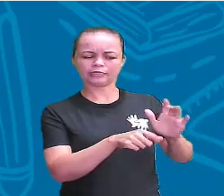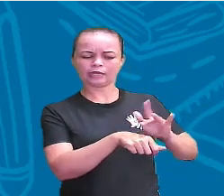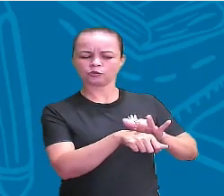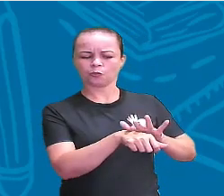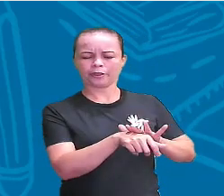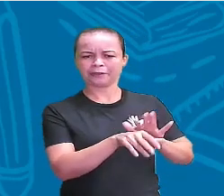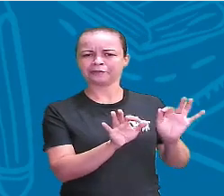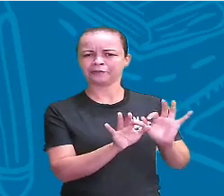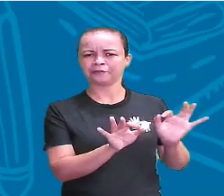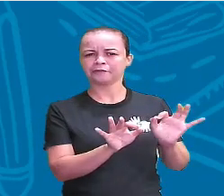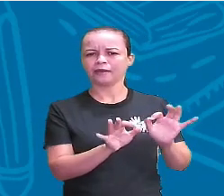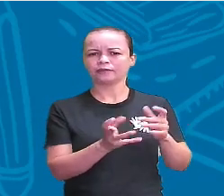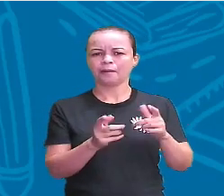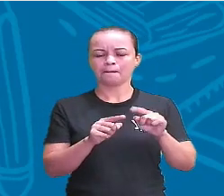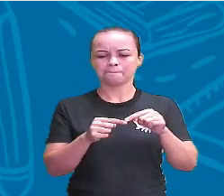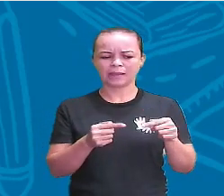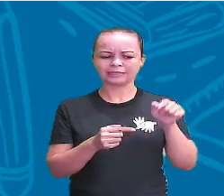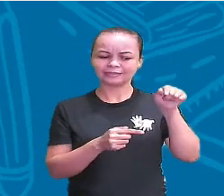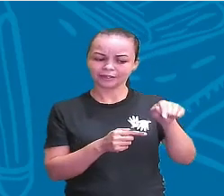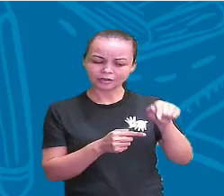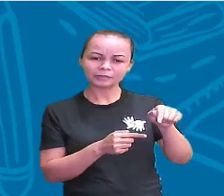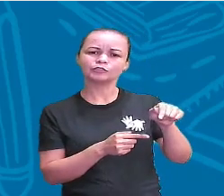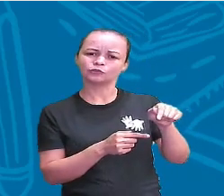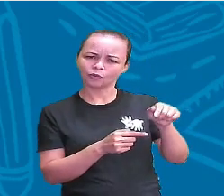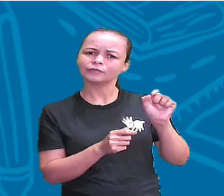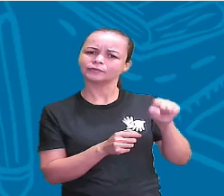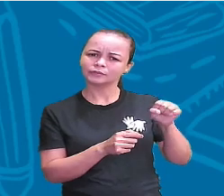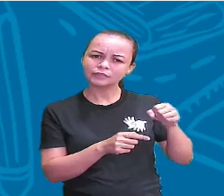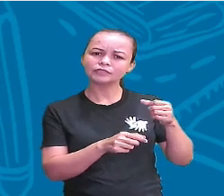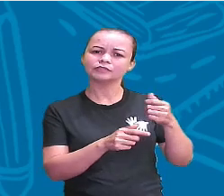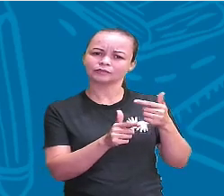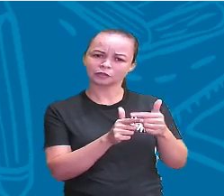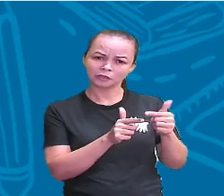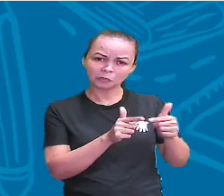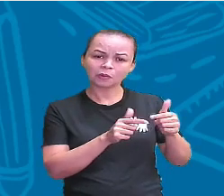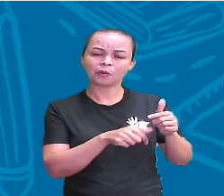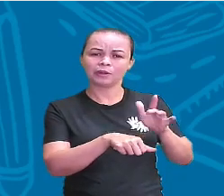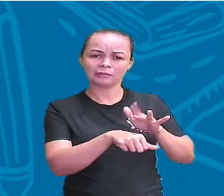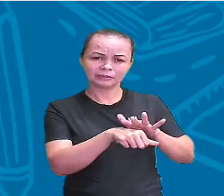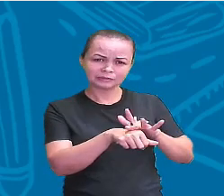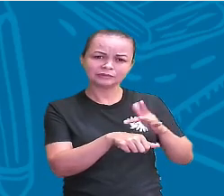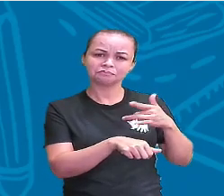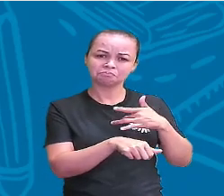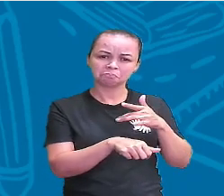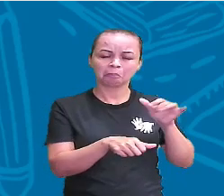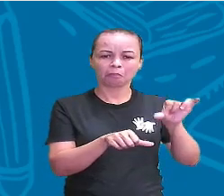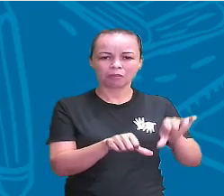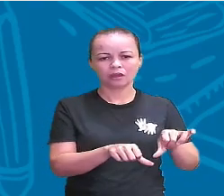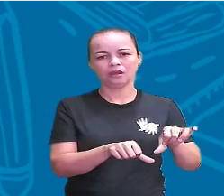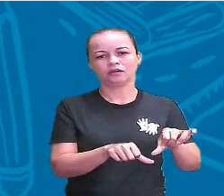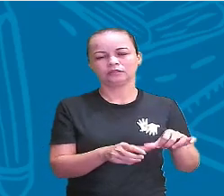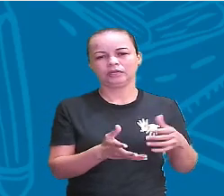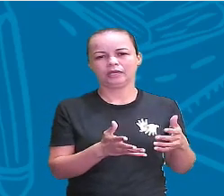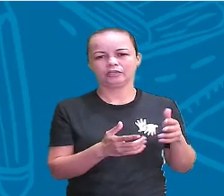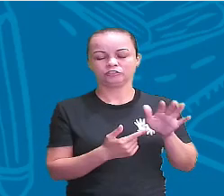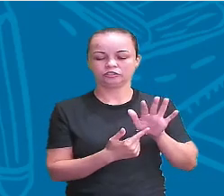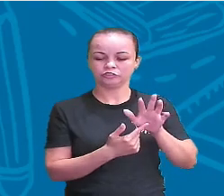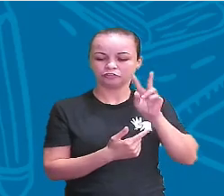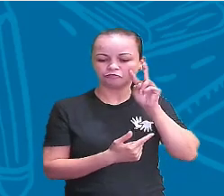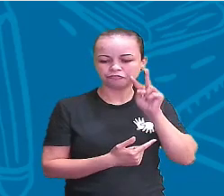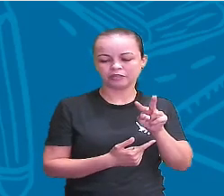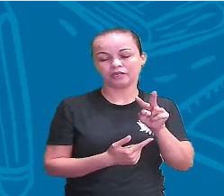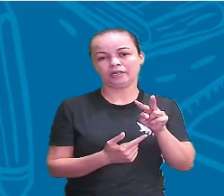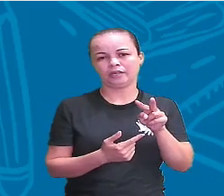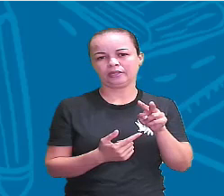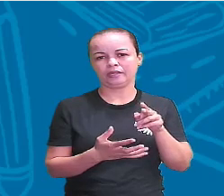pessoas, à sociedade, mas aquela pessoa está enfrentando algum problema de saúde. Né? A gente vê que a definição